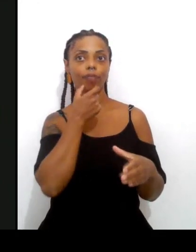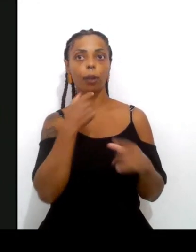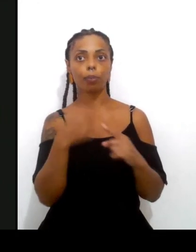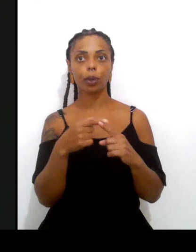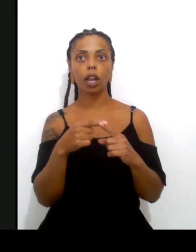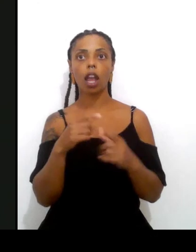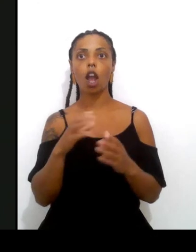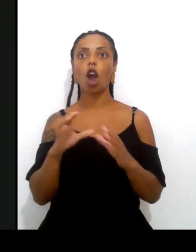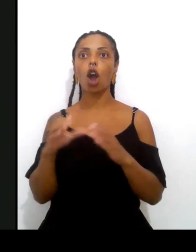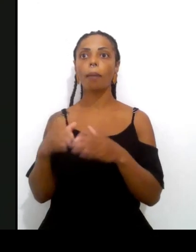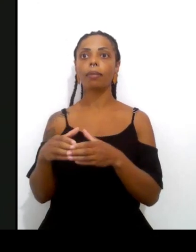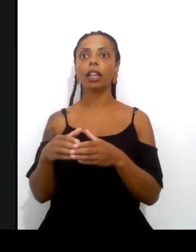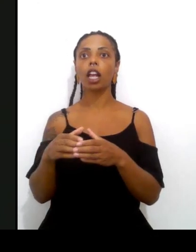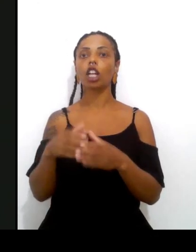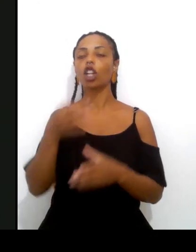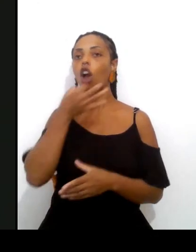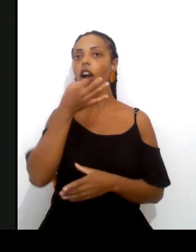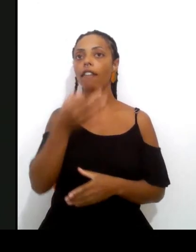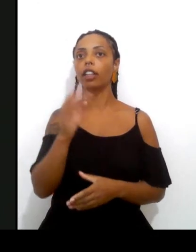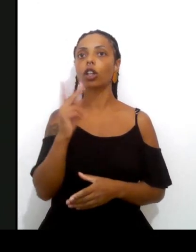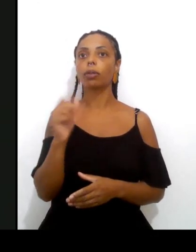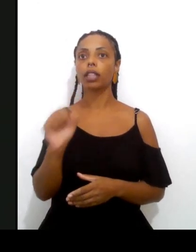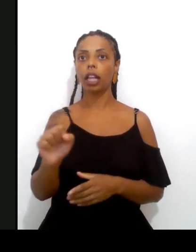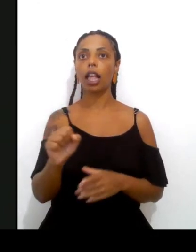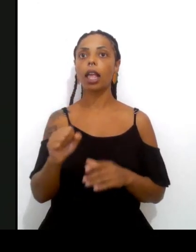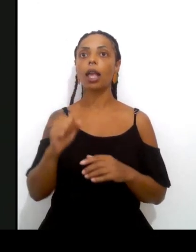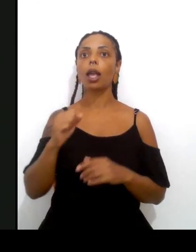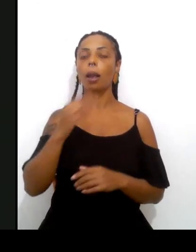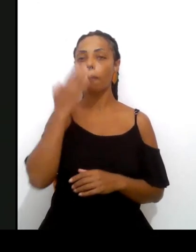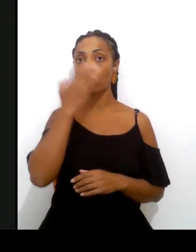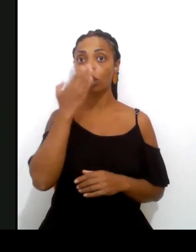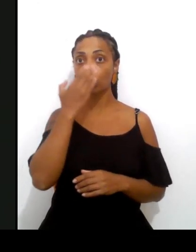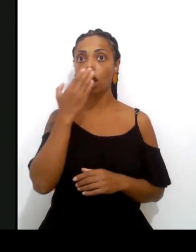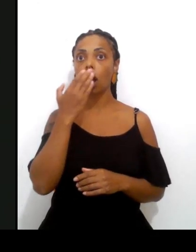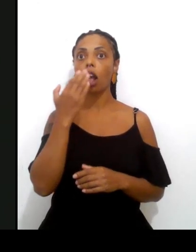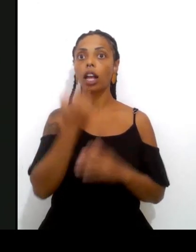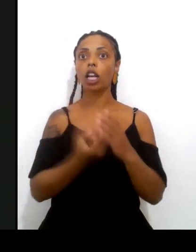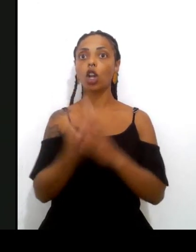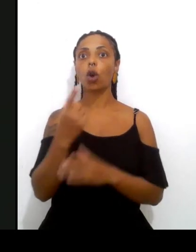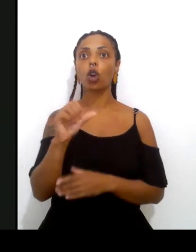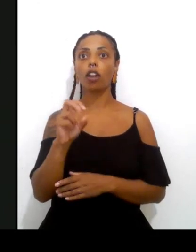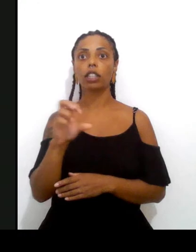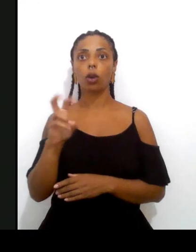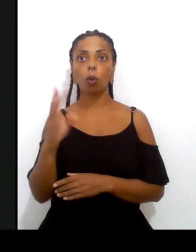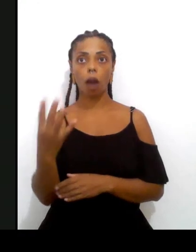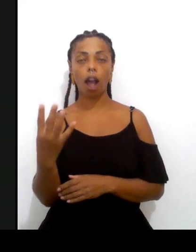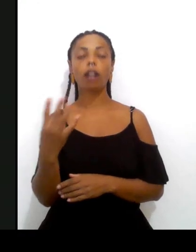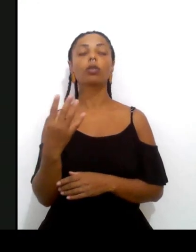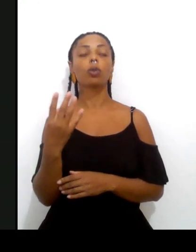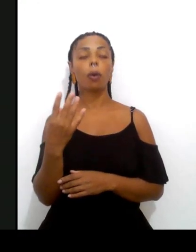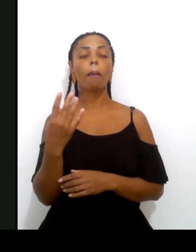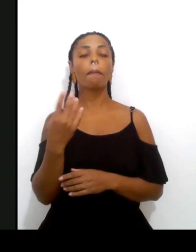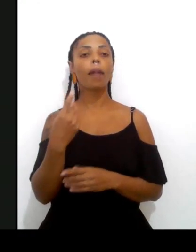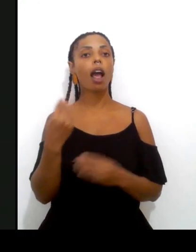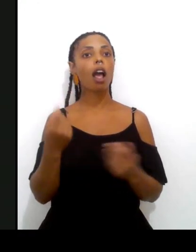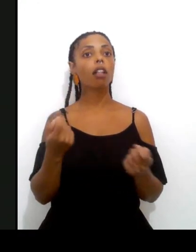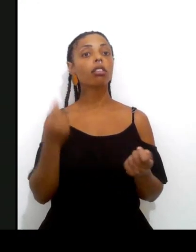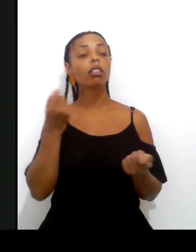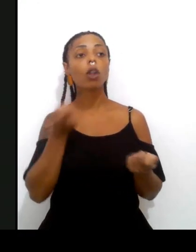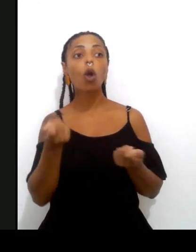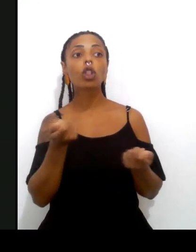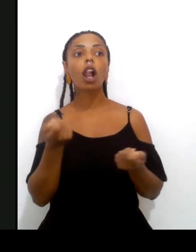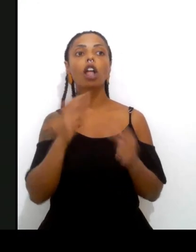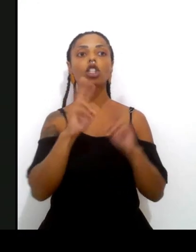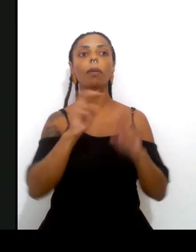prostituição foi estabelecer de 54 em parte para lidar com o aumento das prisões relacionadas a homossexualidade o relatório do comitê